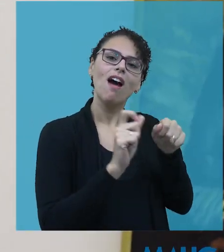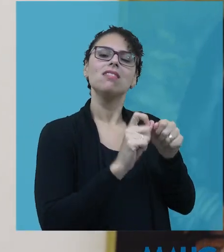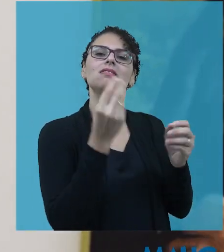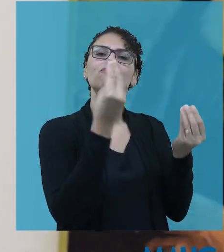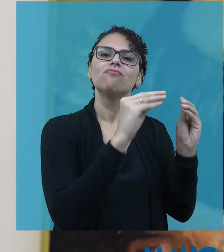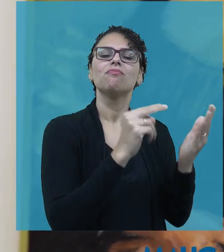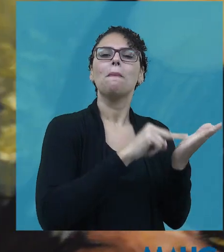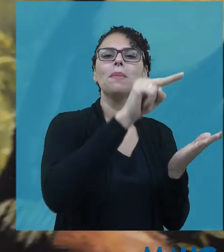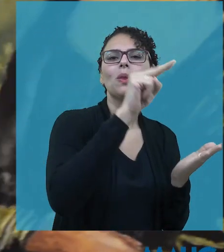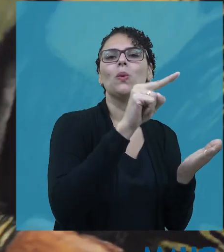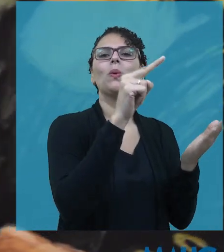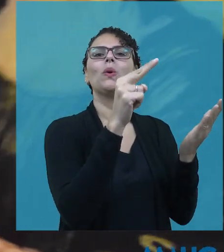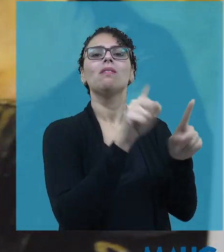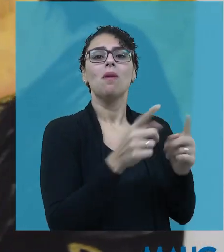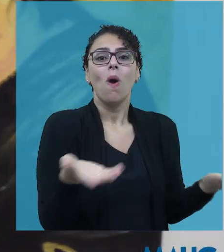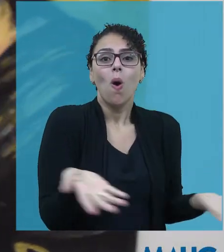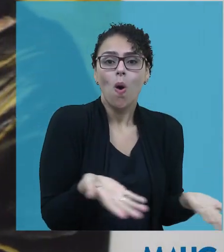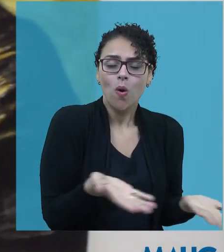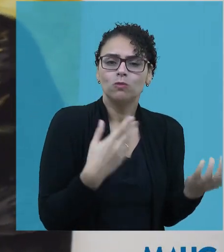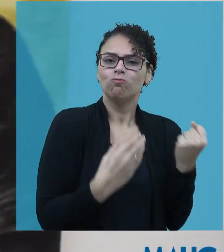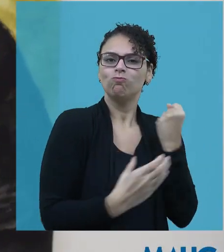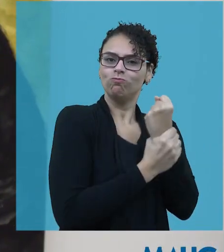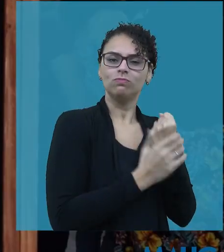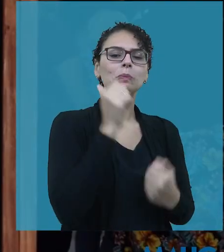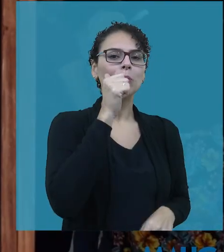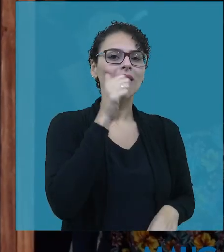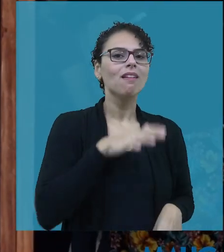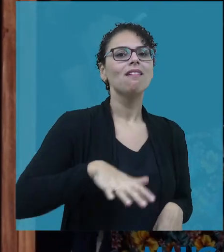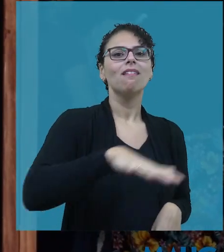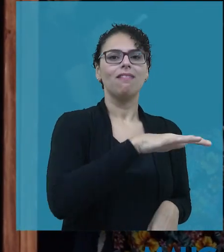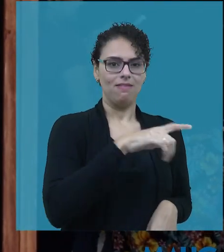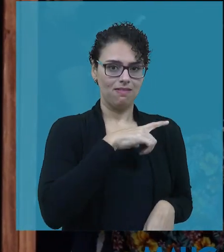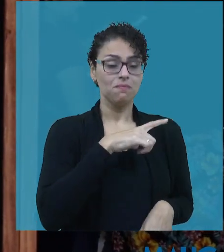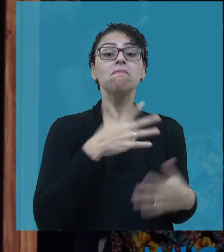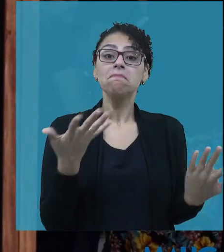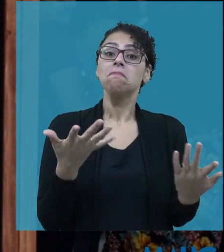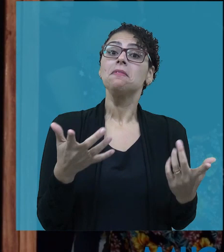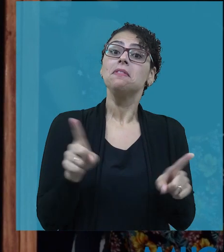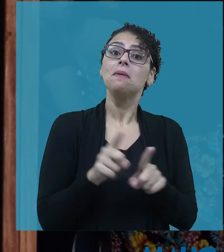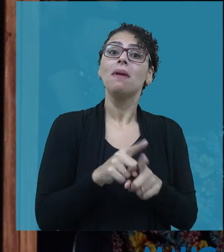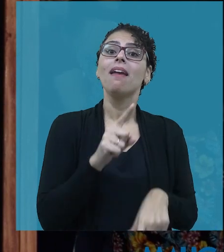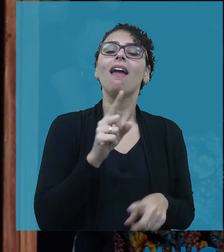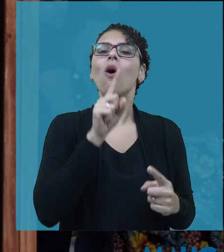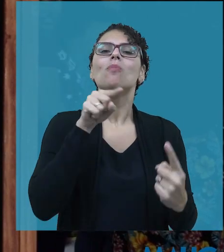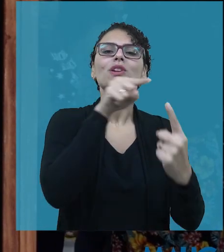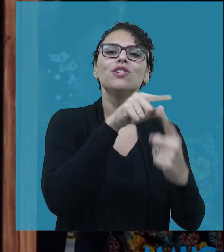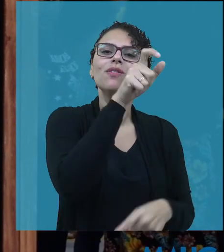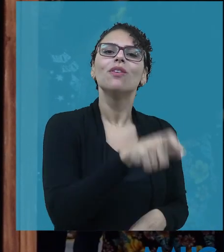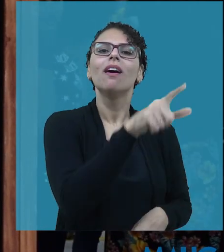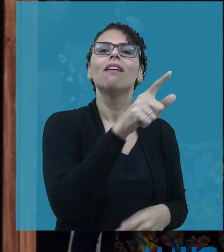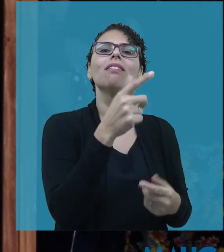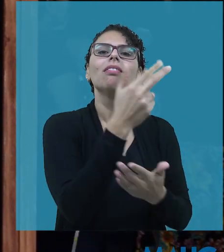das mulheres e mostrar a produção contemporânea consistente que as mulheres têm ao